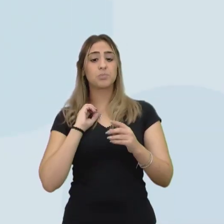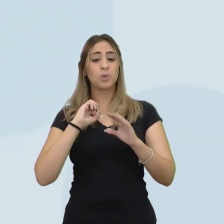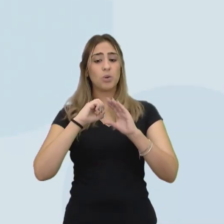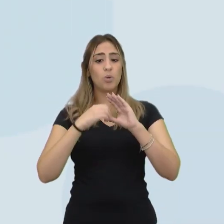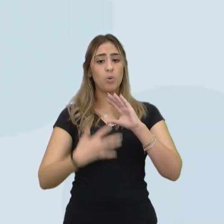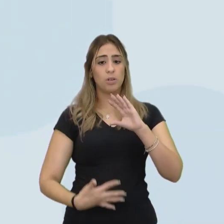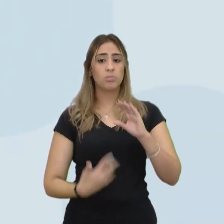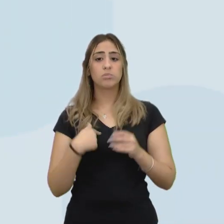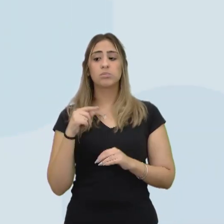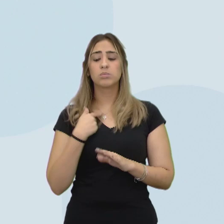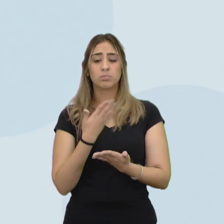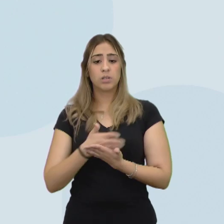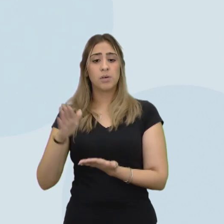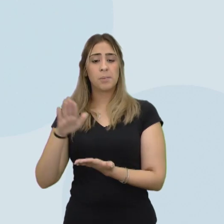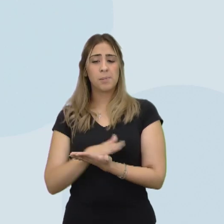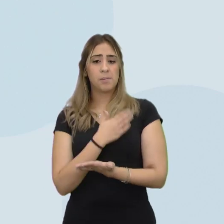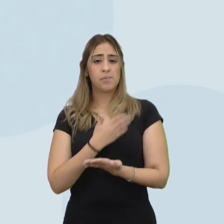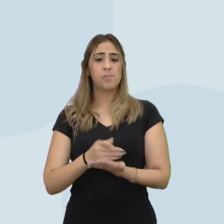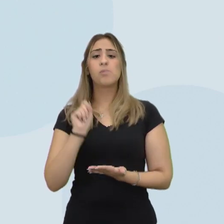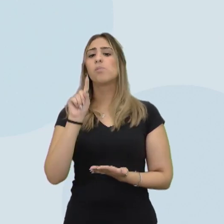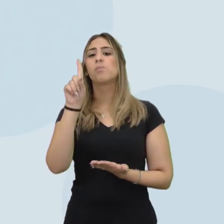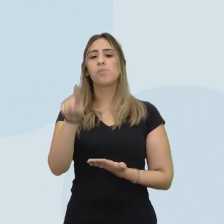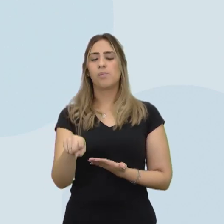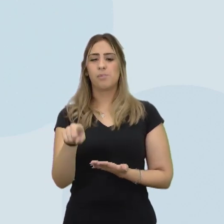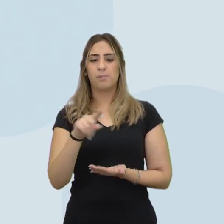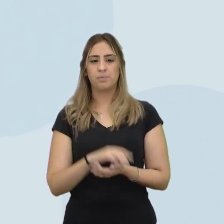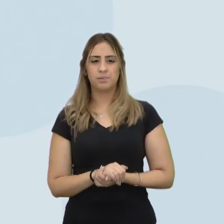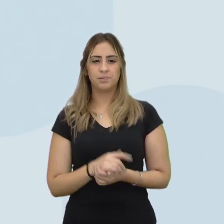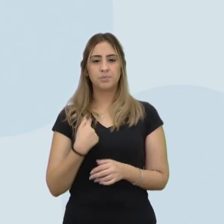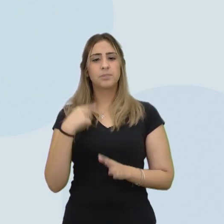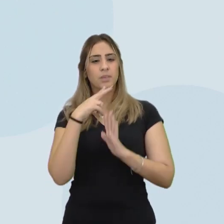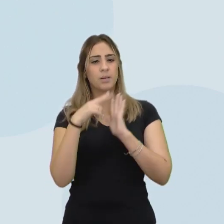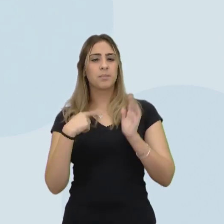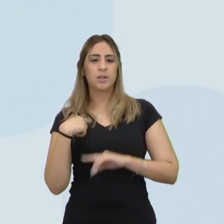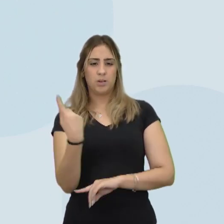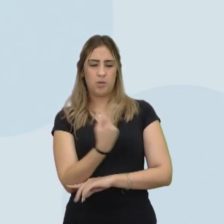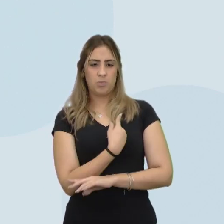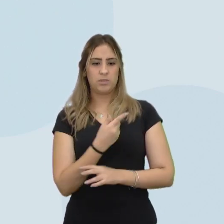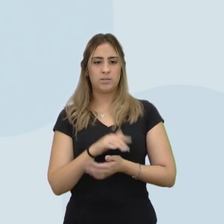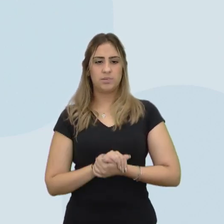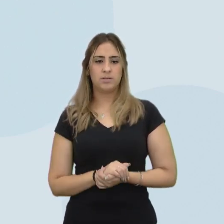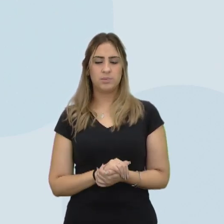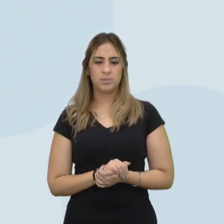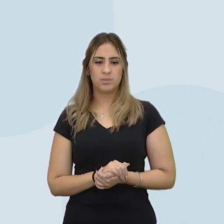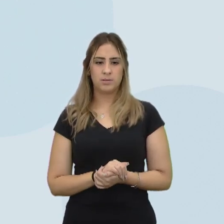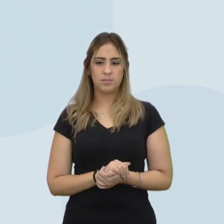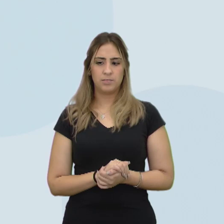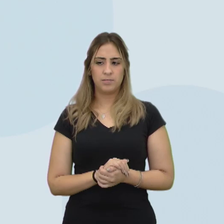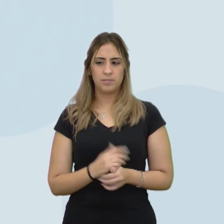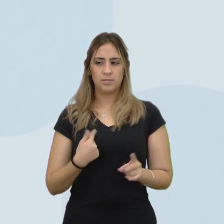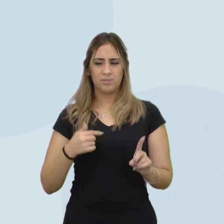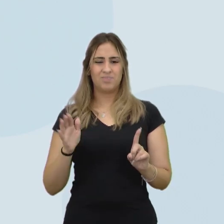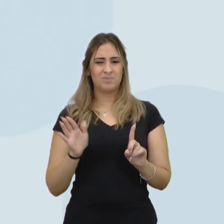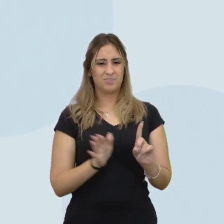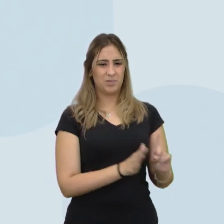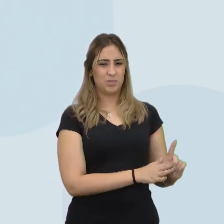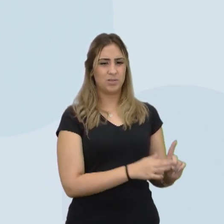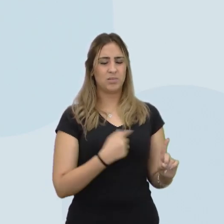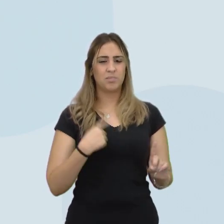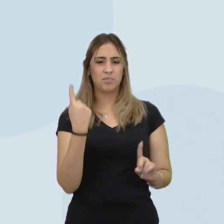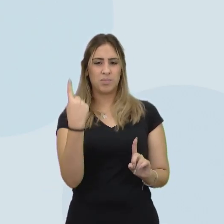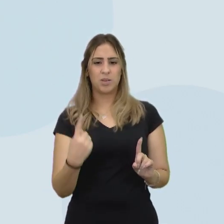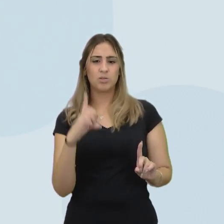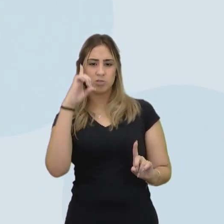Segregação racial, o que é? Anderson, lê para nós aqui. Bora lá. Exclusão do pleno direito